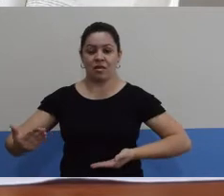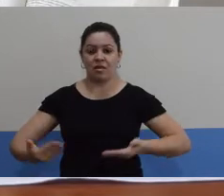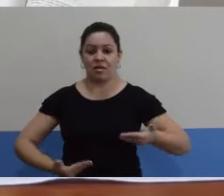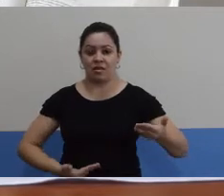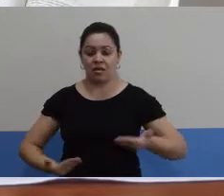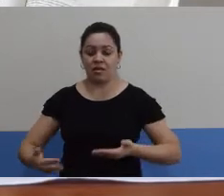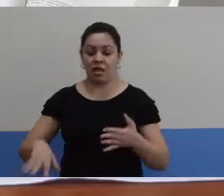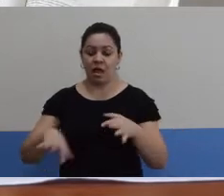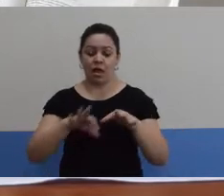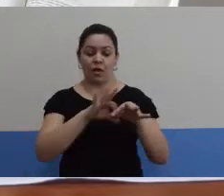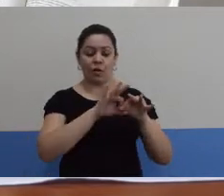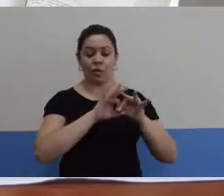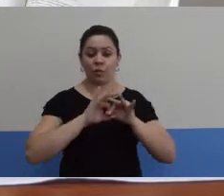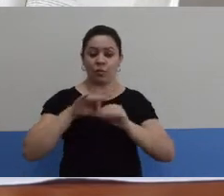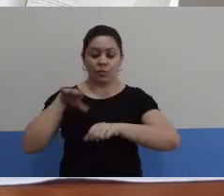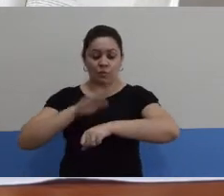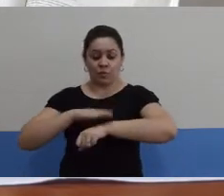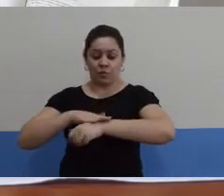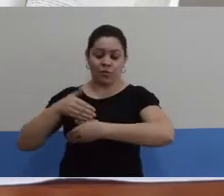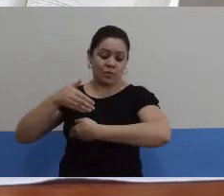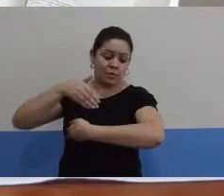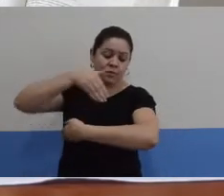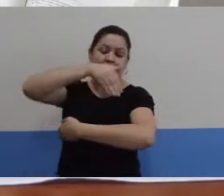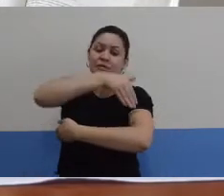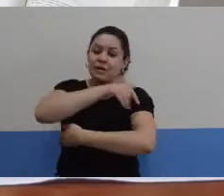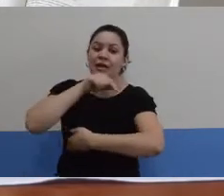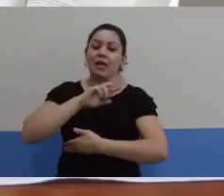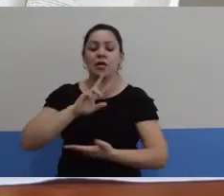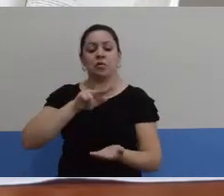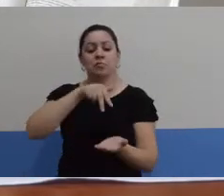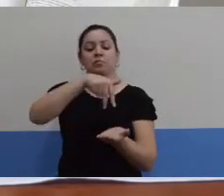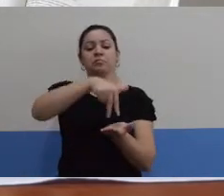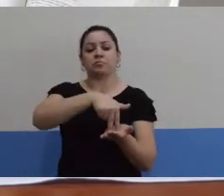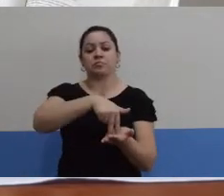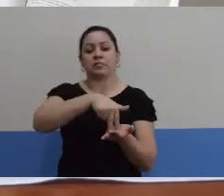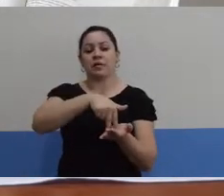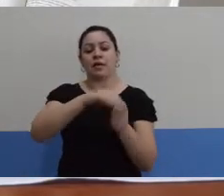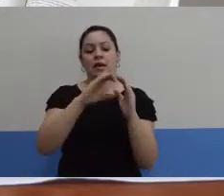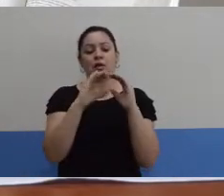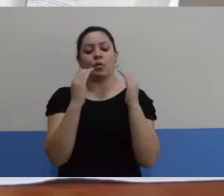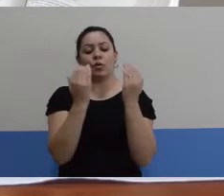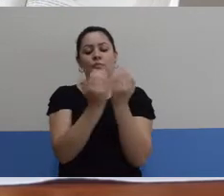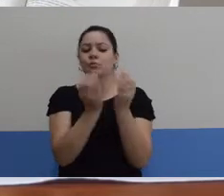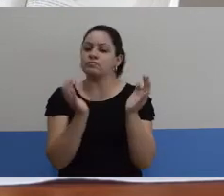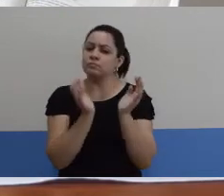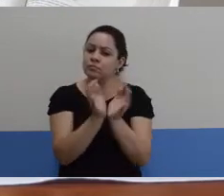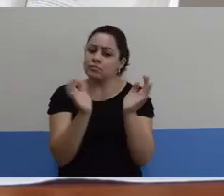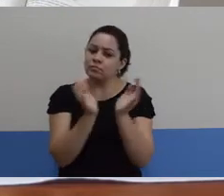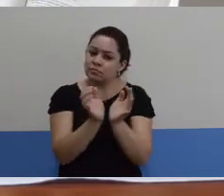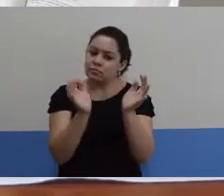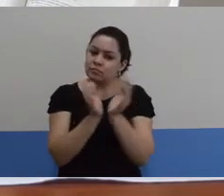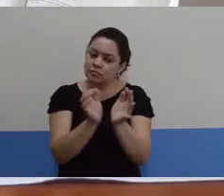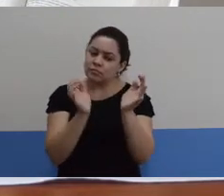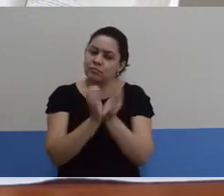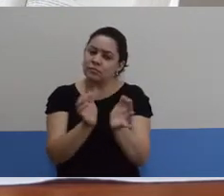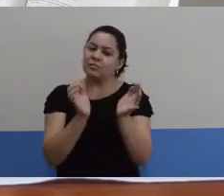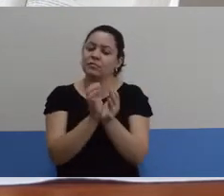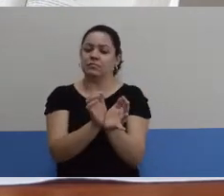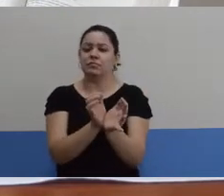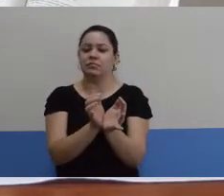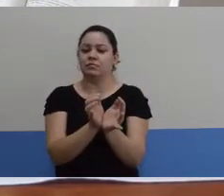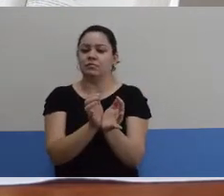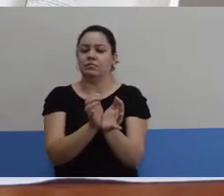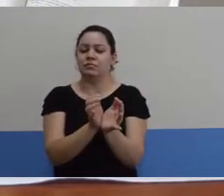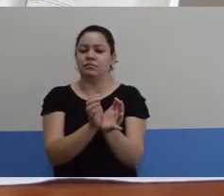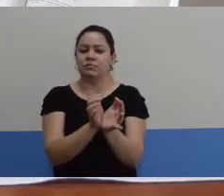batismo eu faço parte de uma comunidade, comunidade. Eu faço parte de uma